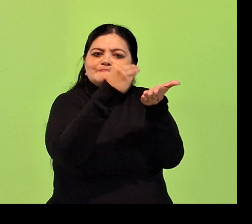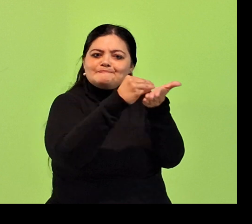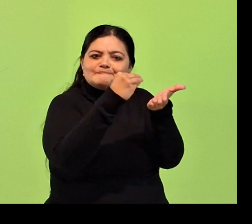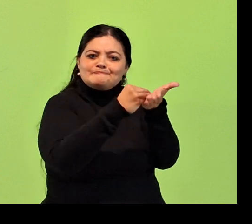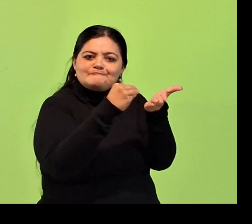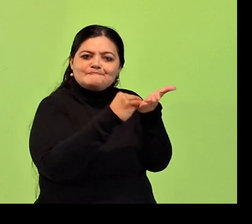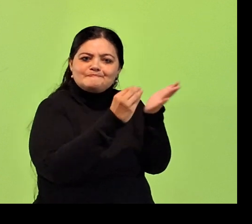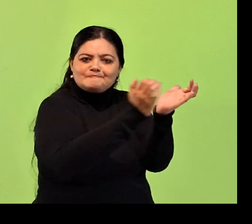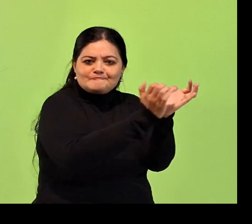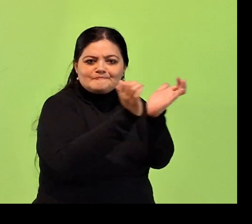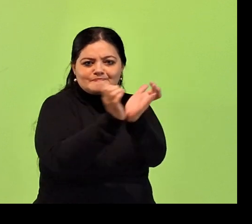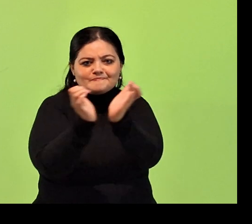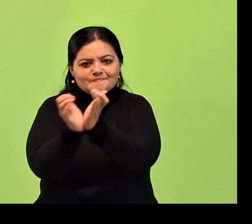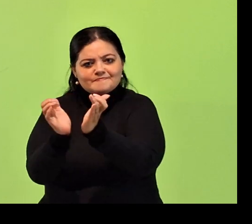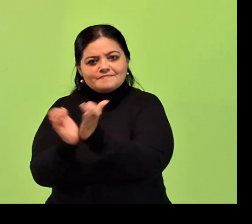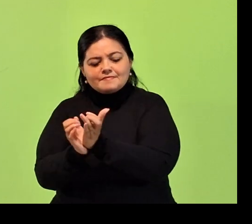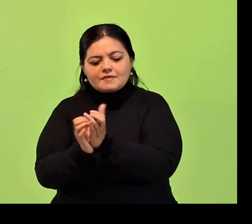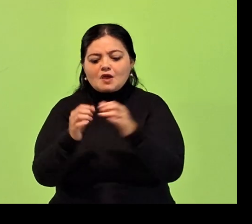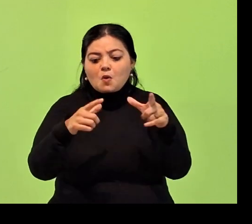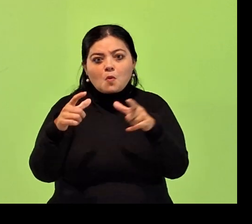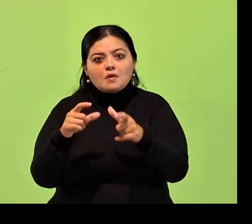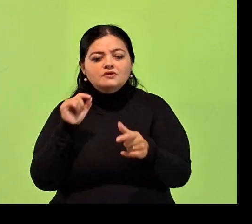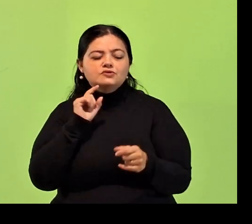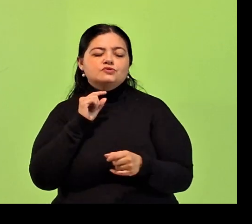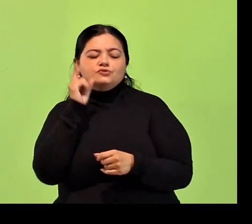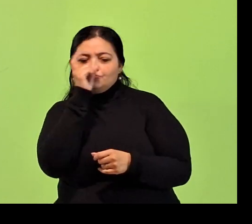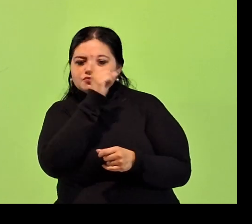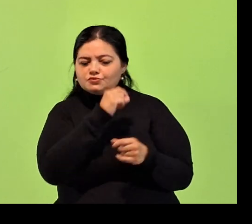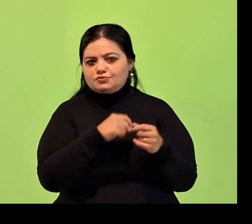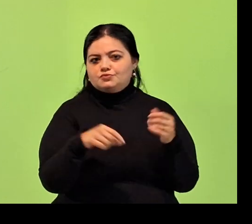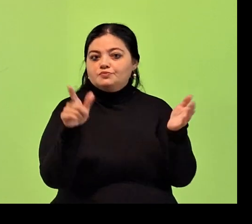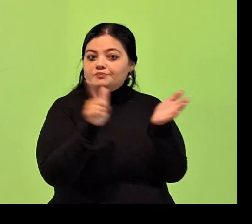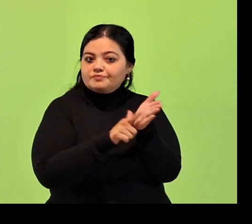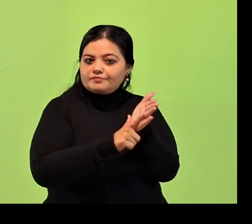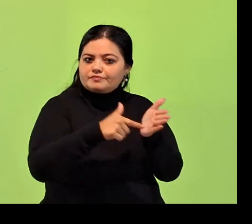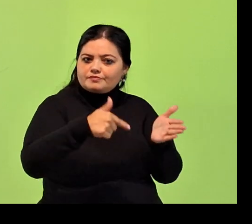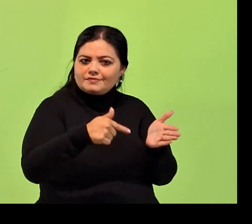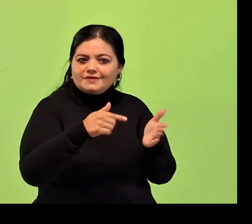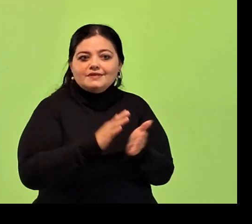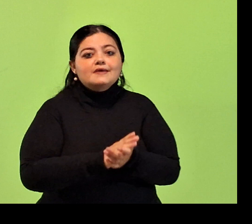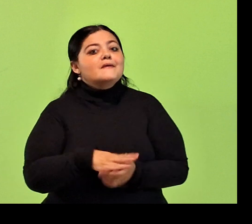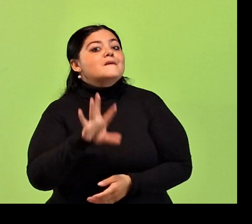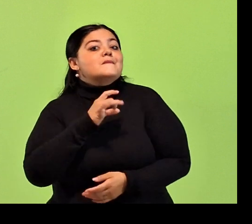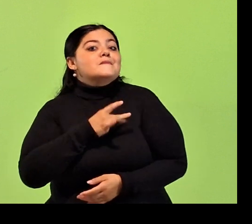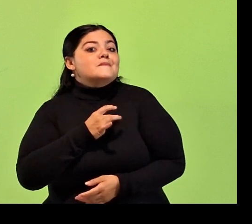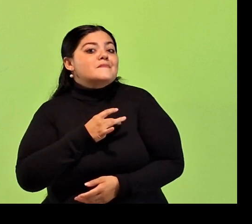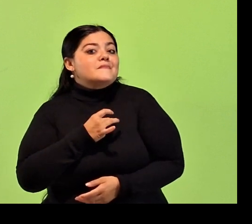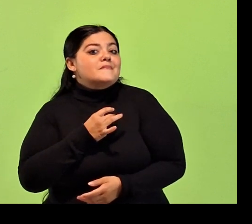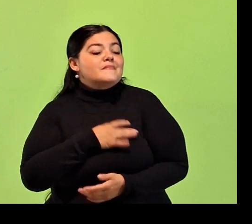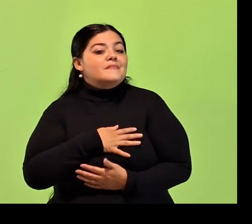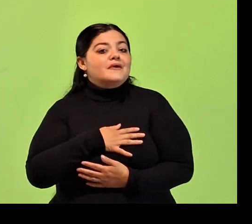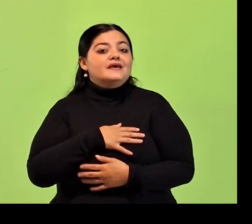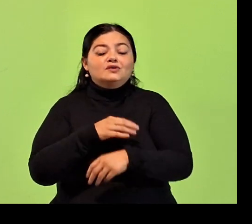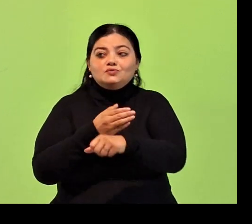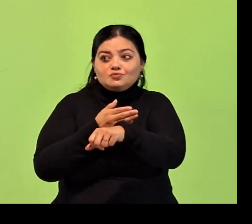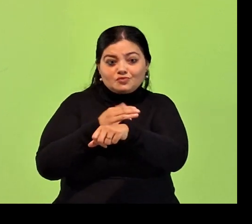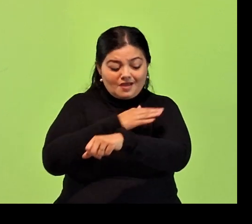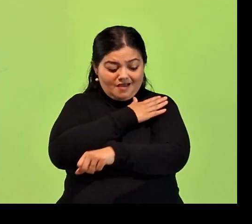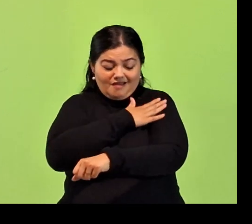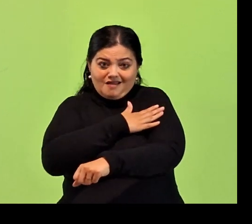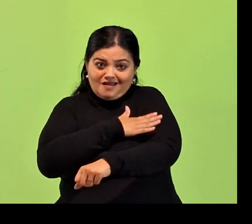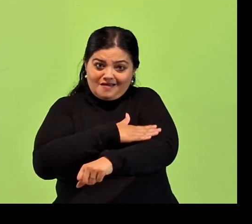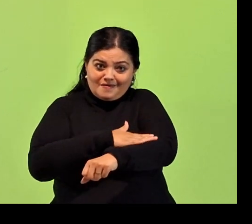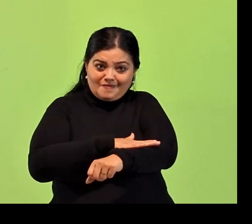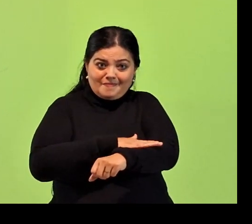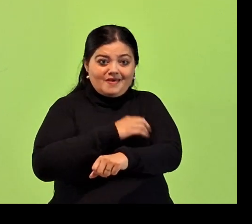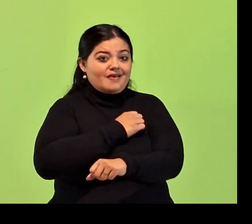se mesclam em cenários complexos. Página 7. Pânico racial e pânico sexual. Sobre